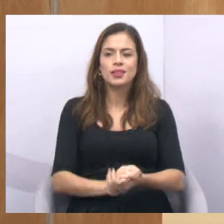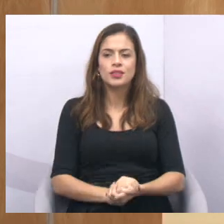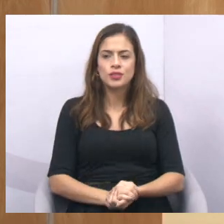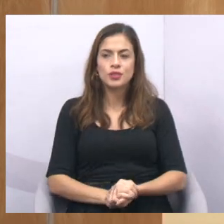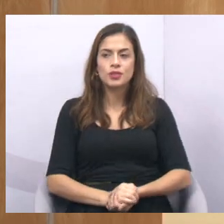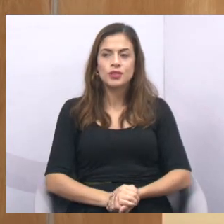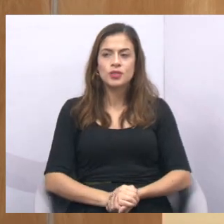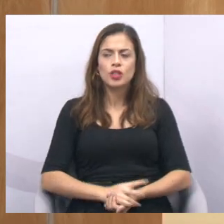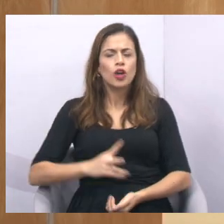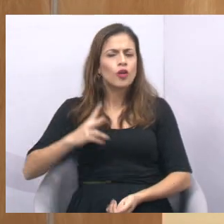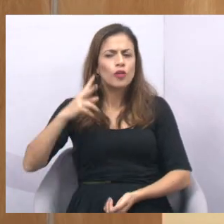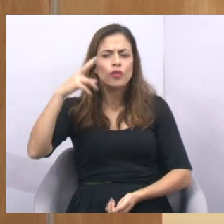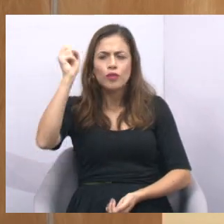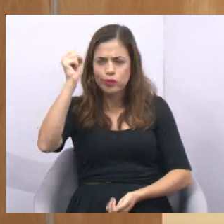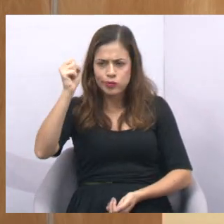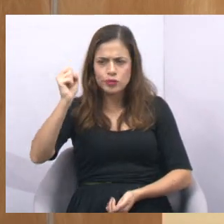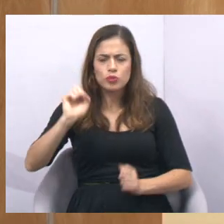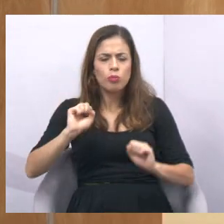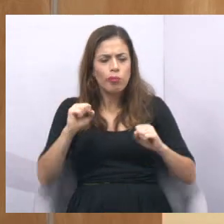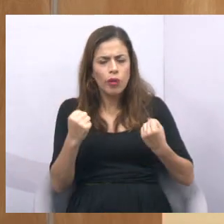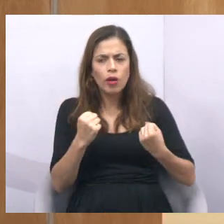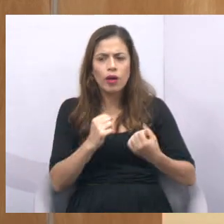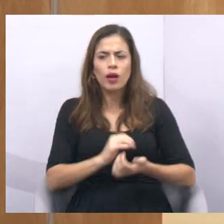extremamente forte e aguerrida.